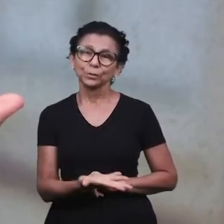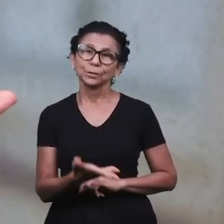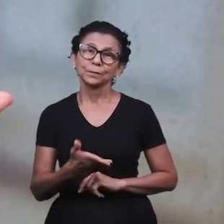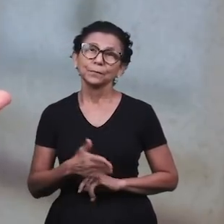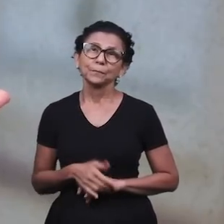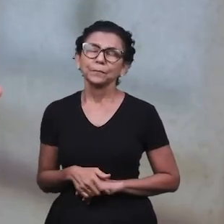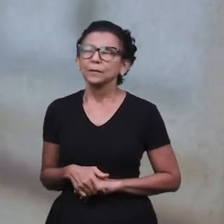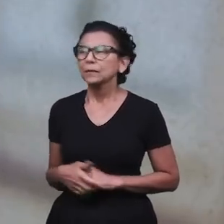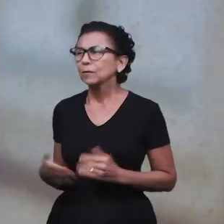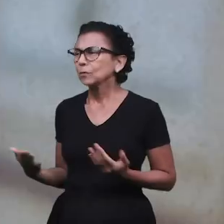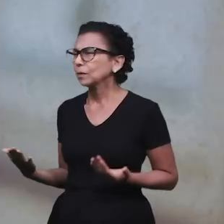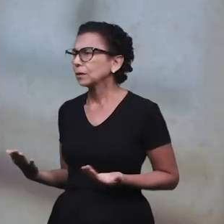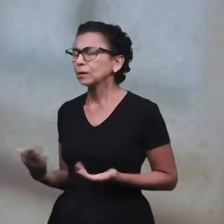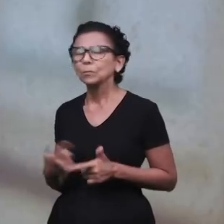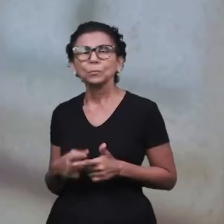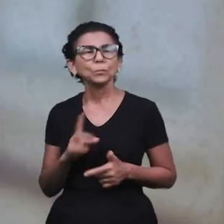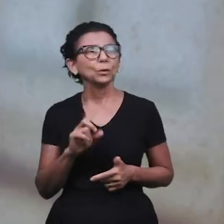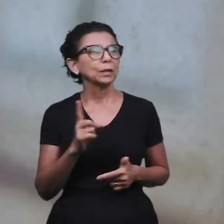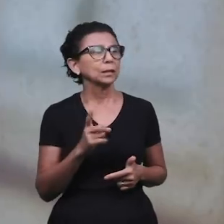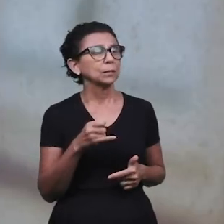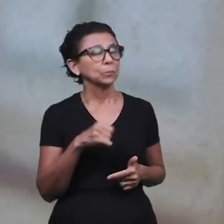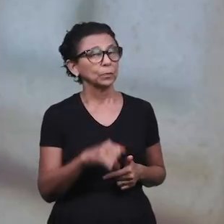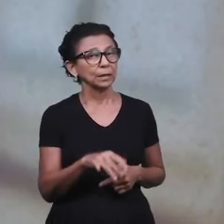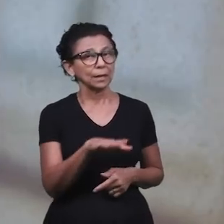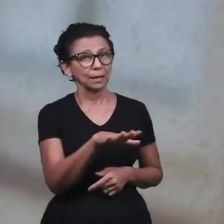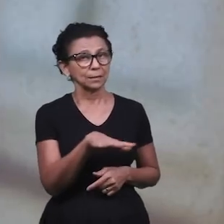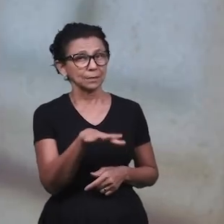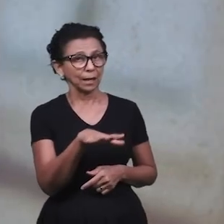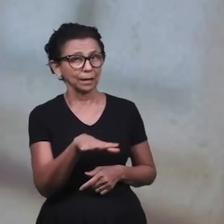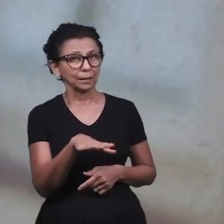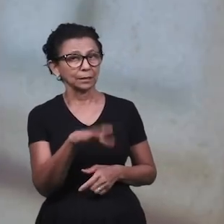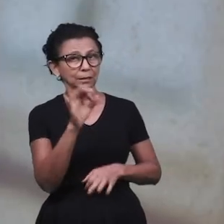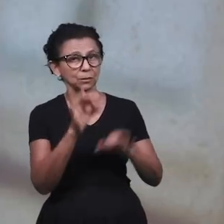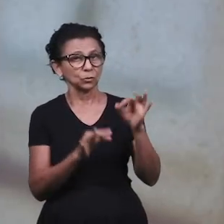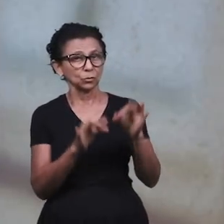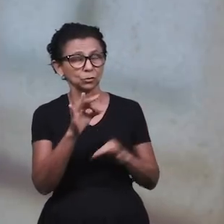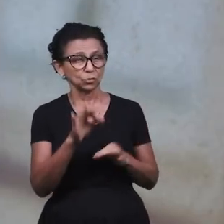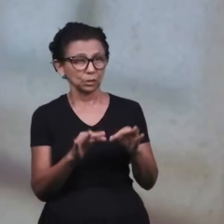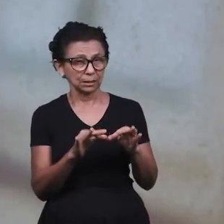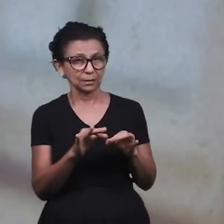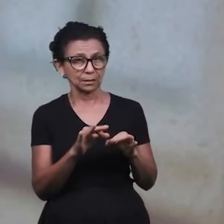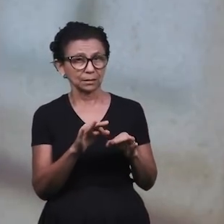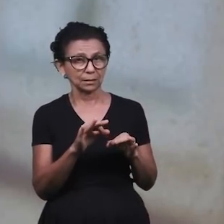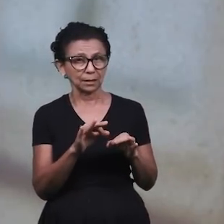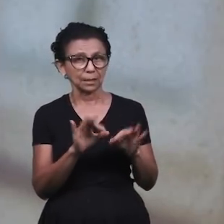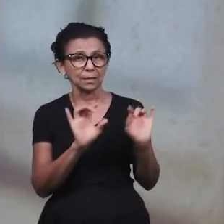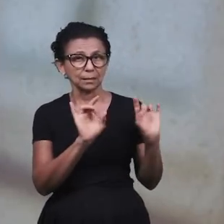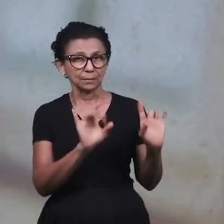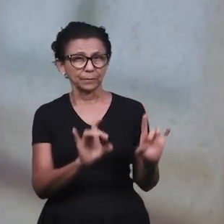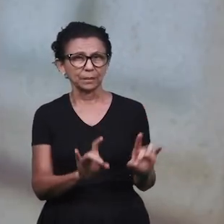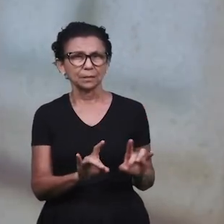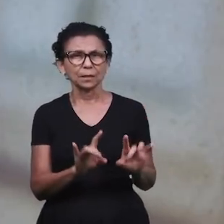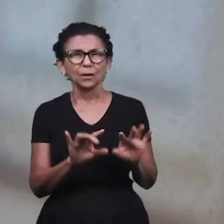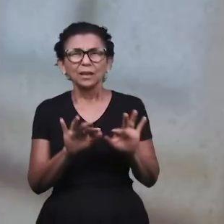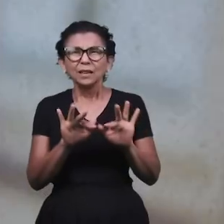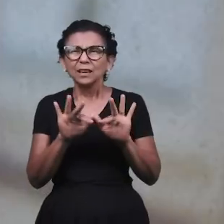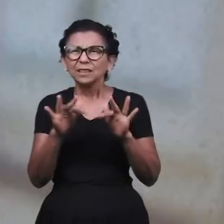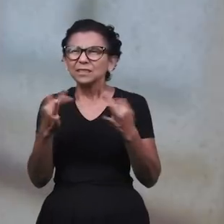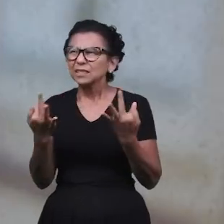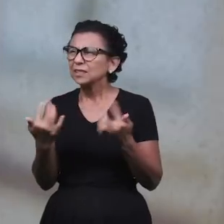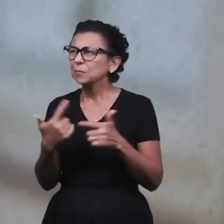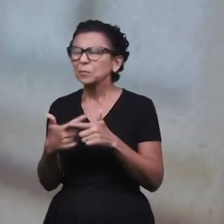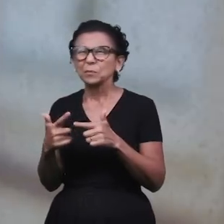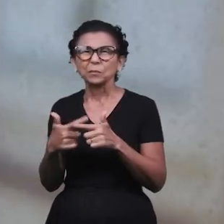não, né, doutor Rodrigo? Não cabe. Porque se o juizado especial civil são para questões mais simples e menos complexas, muitas